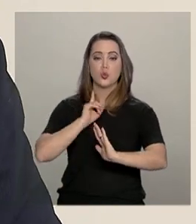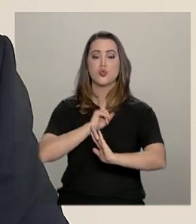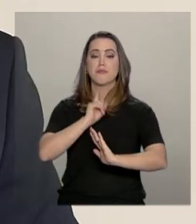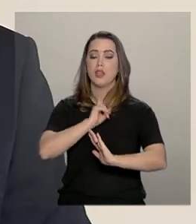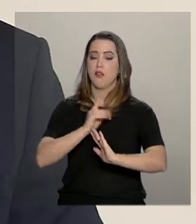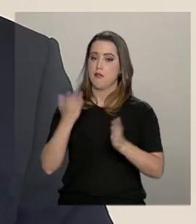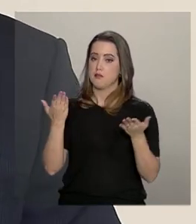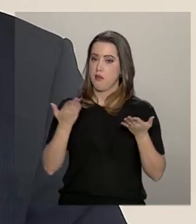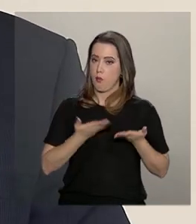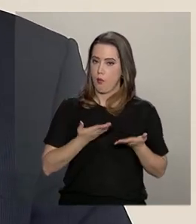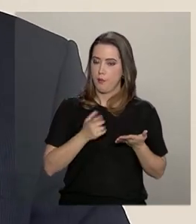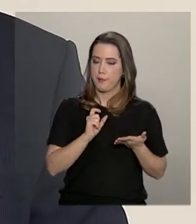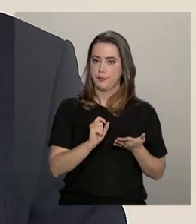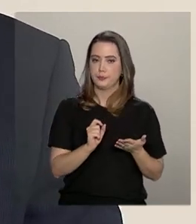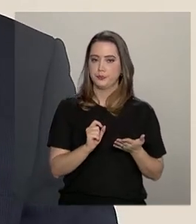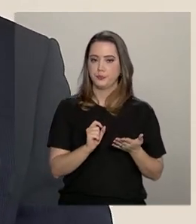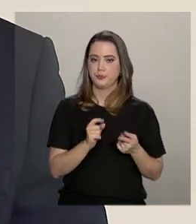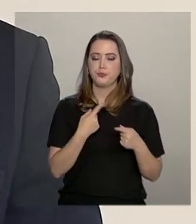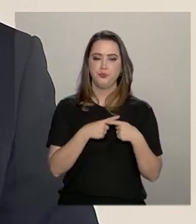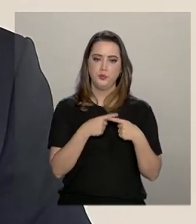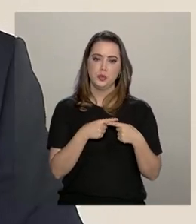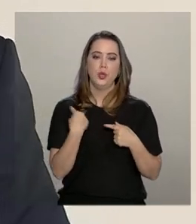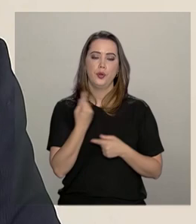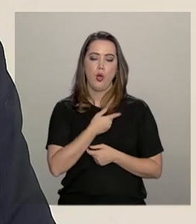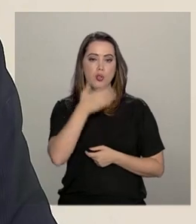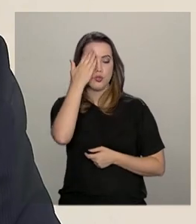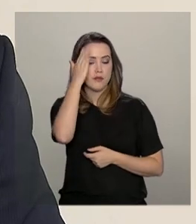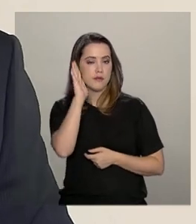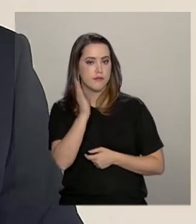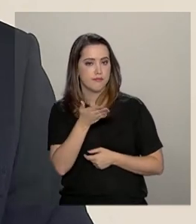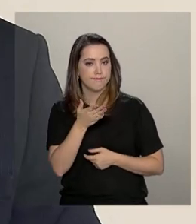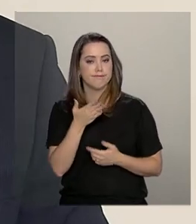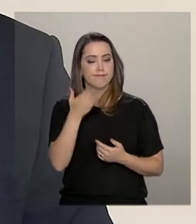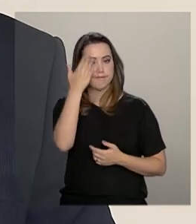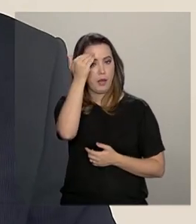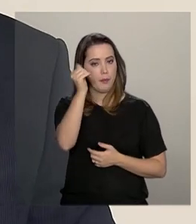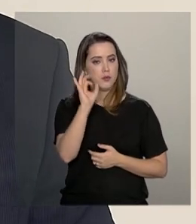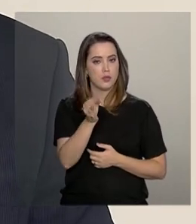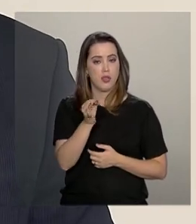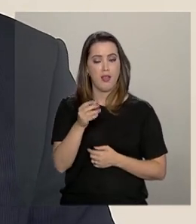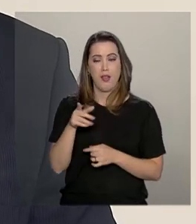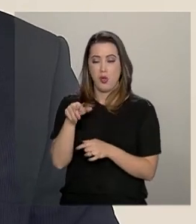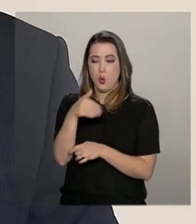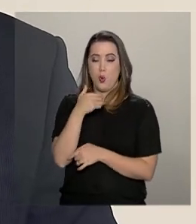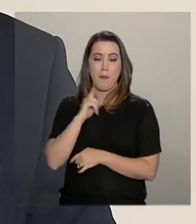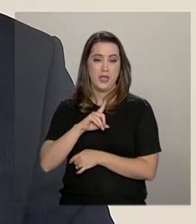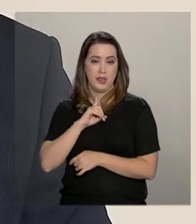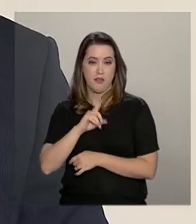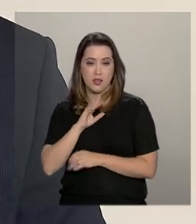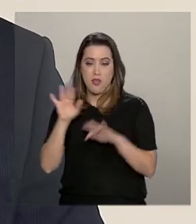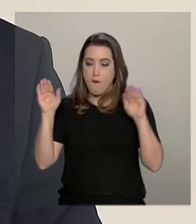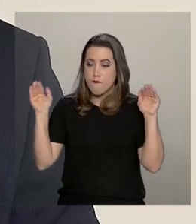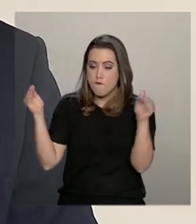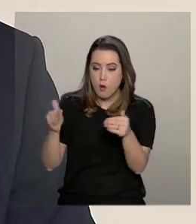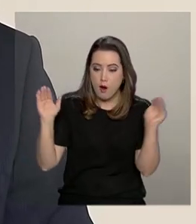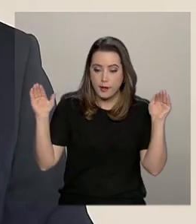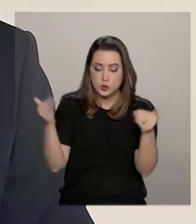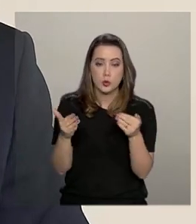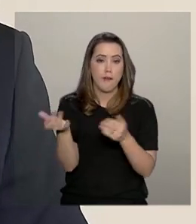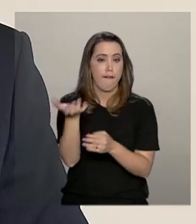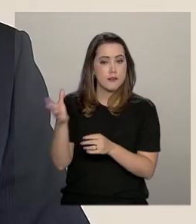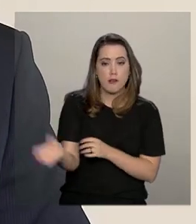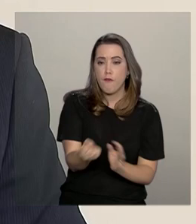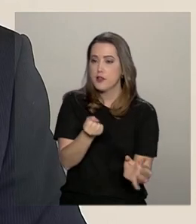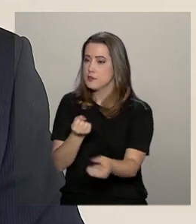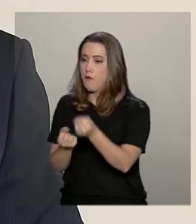Neste momento, por razões óbvias, o Estado trabalha focado nas ações de resgate